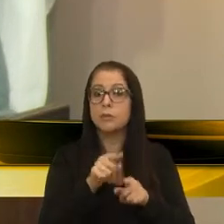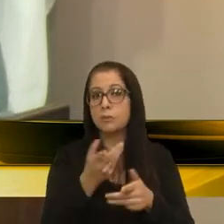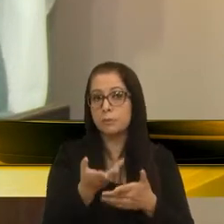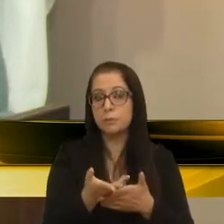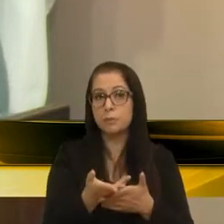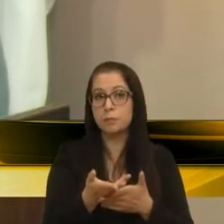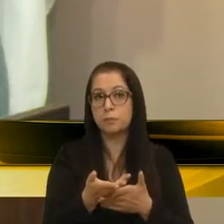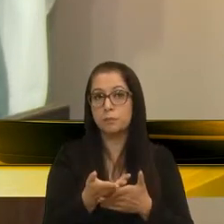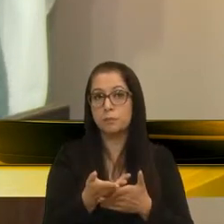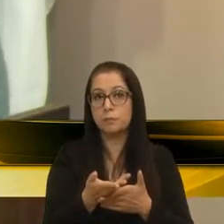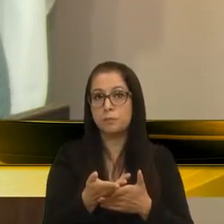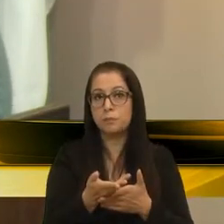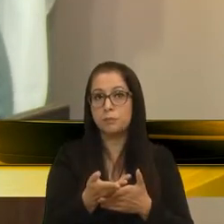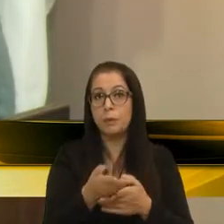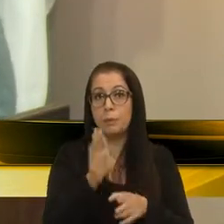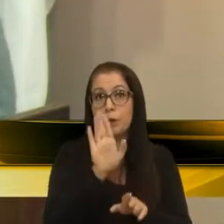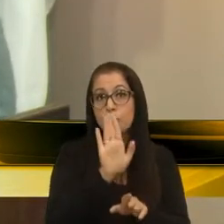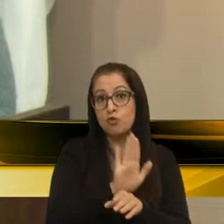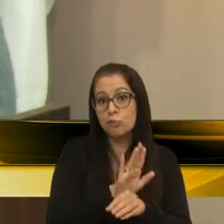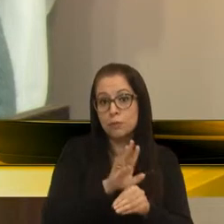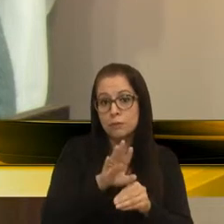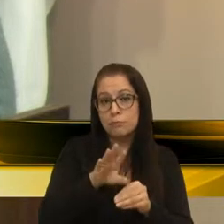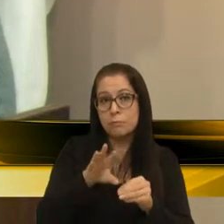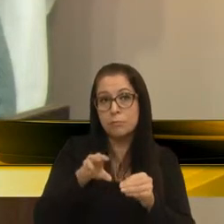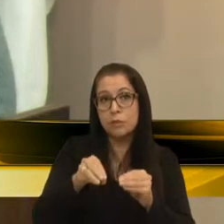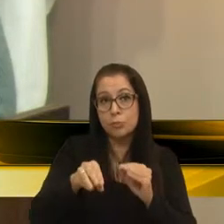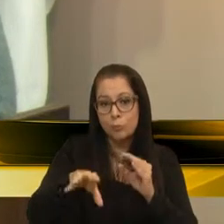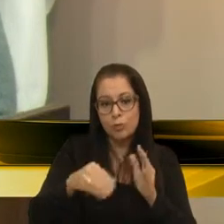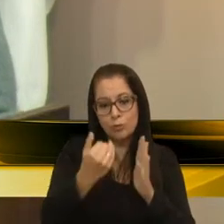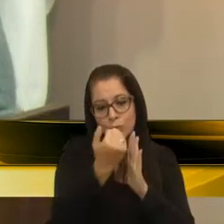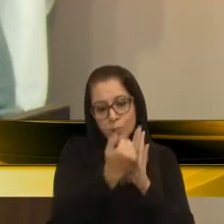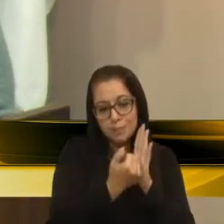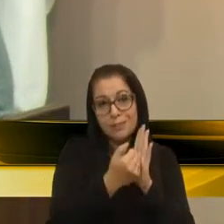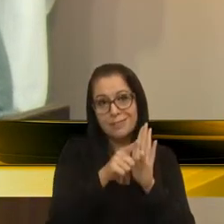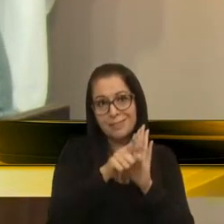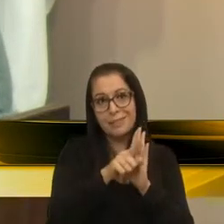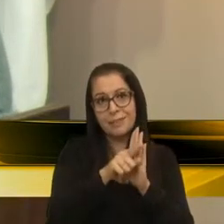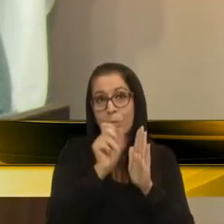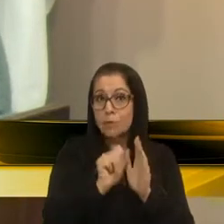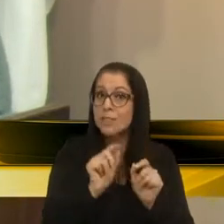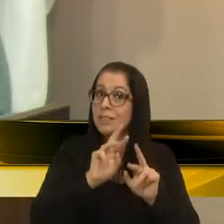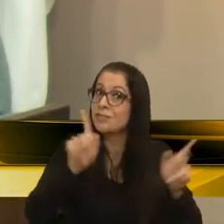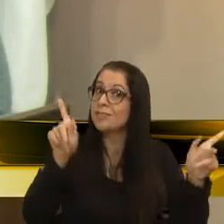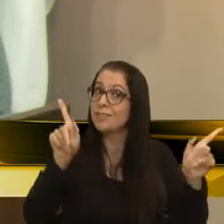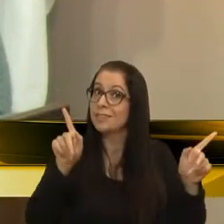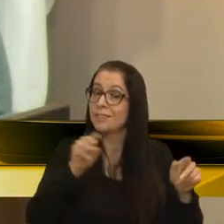contribuição suplementar poderia passar a ser diferente. Mas